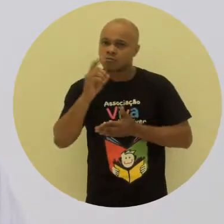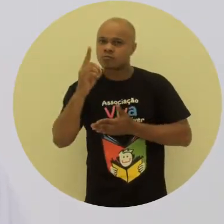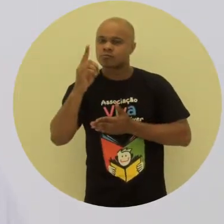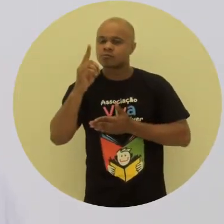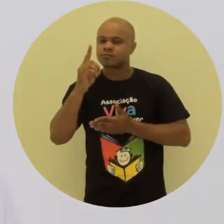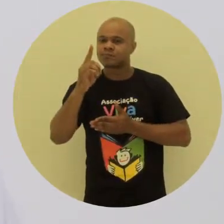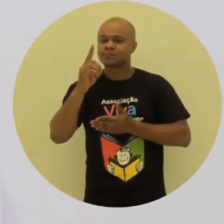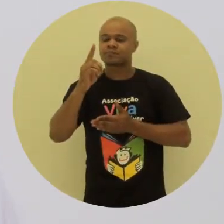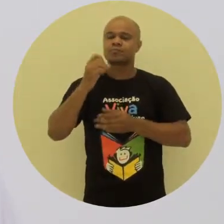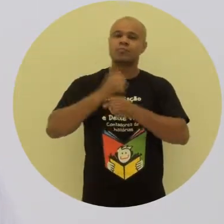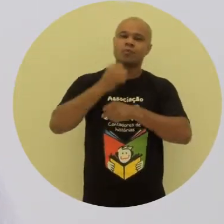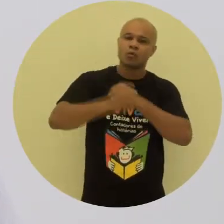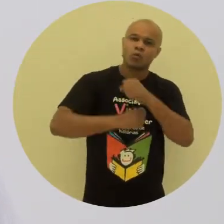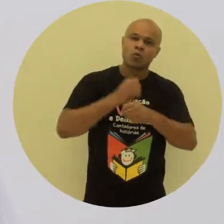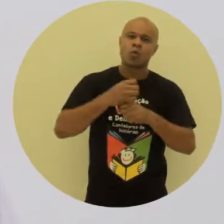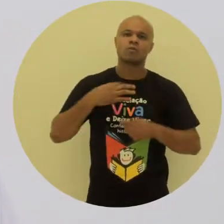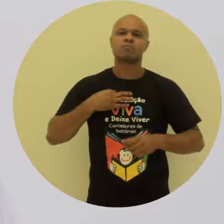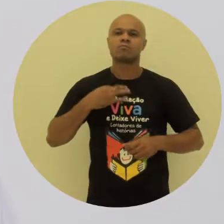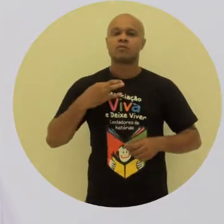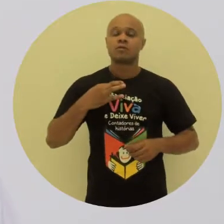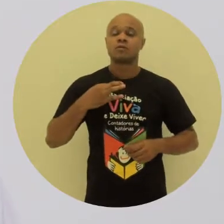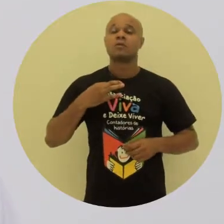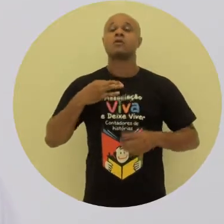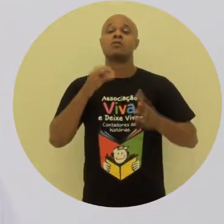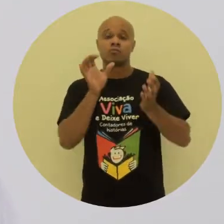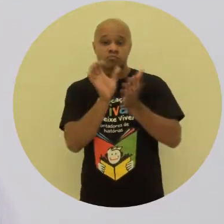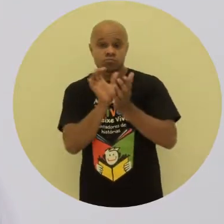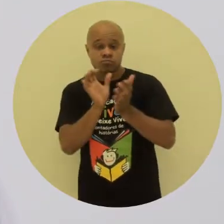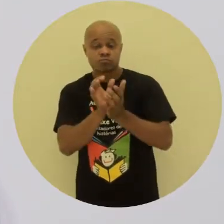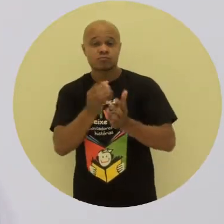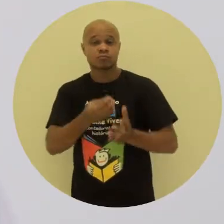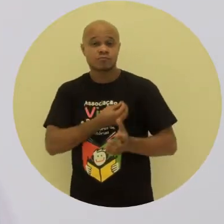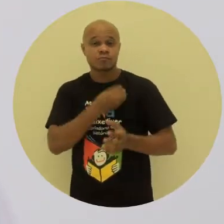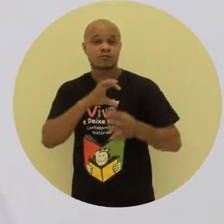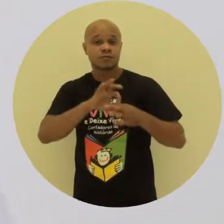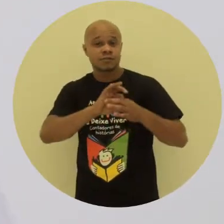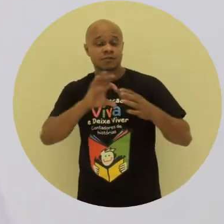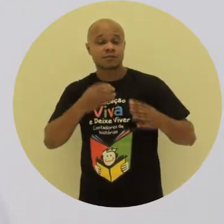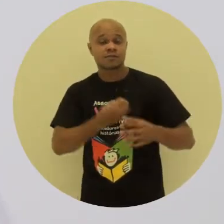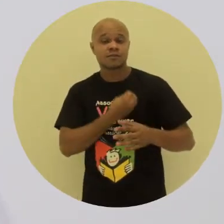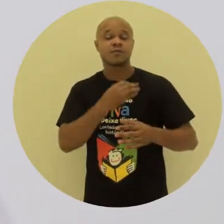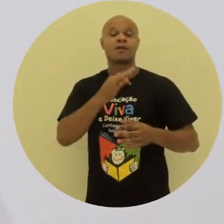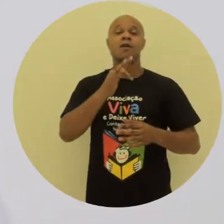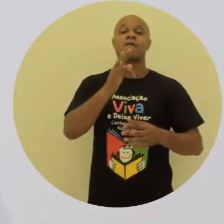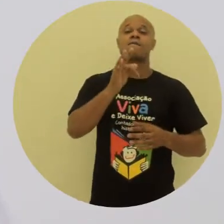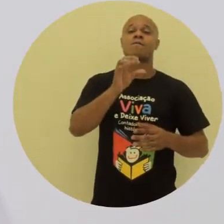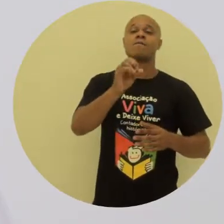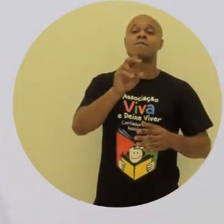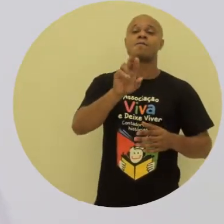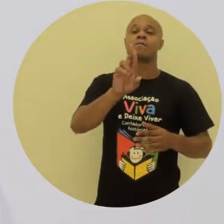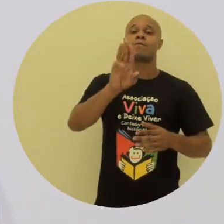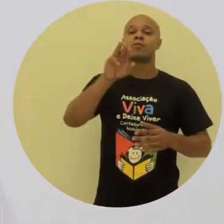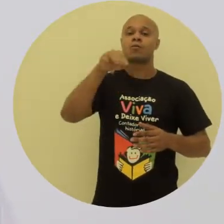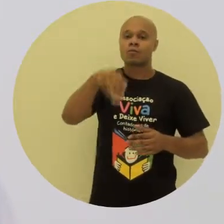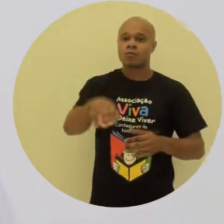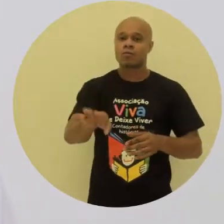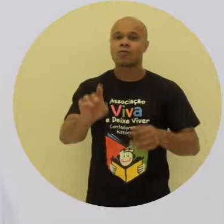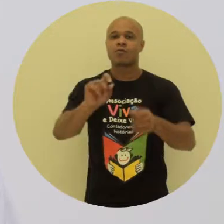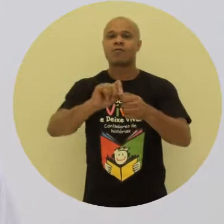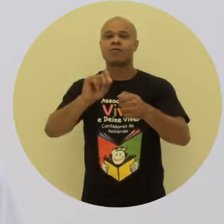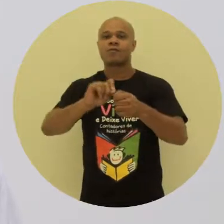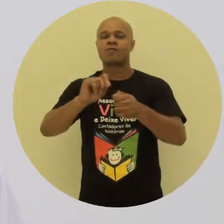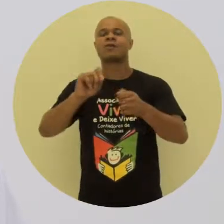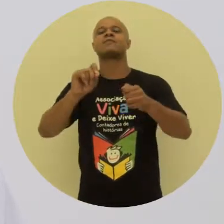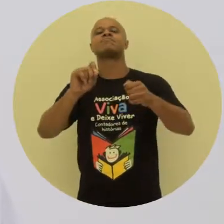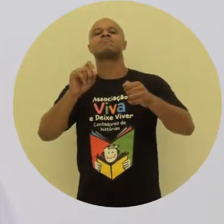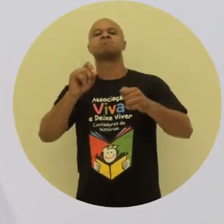Ano Internacional do Voluntário, a Associação Vive e Deixe Viver promove fóruns de humanização da saúde. Em